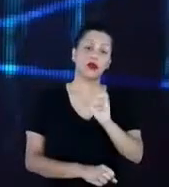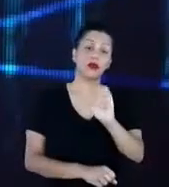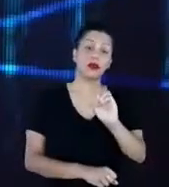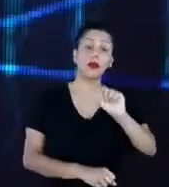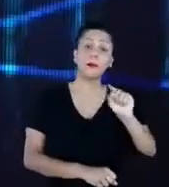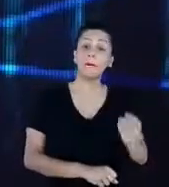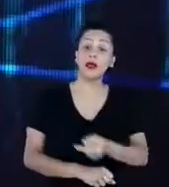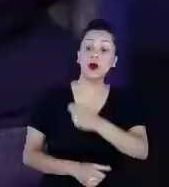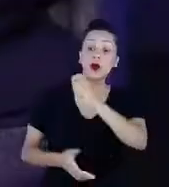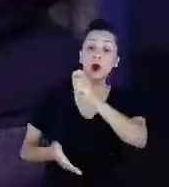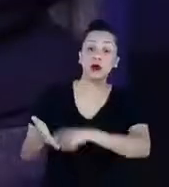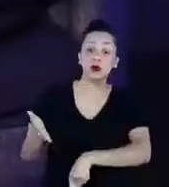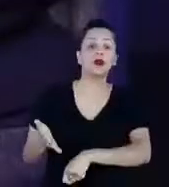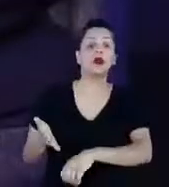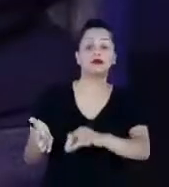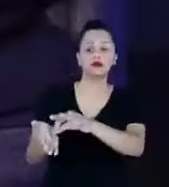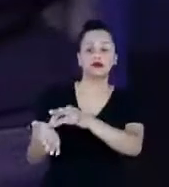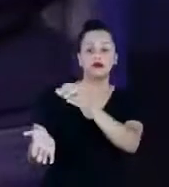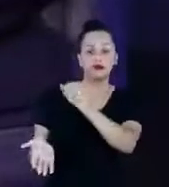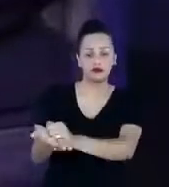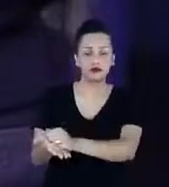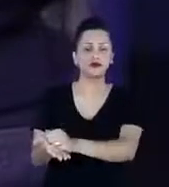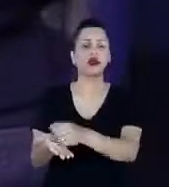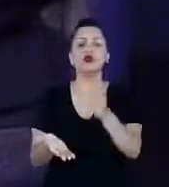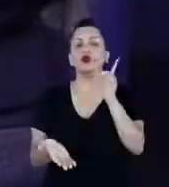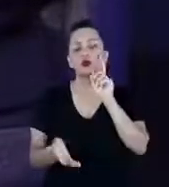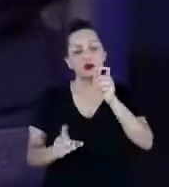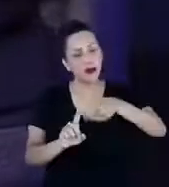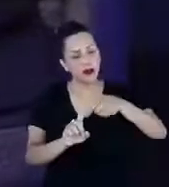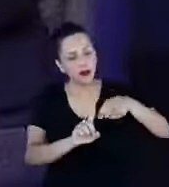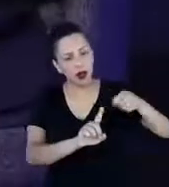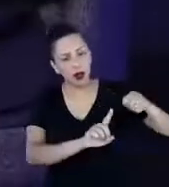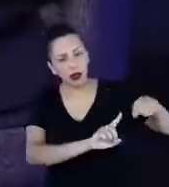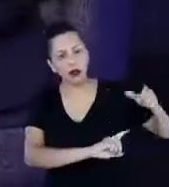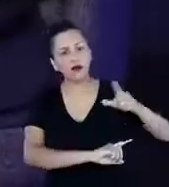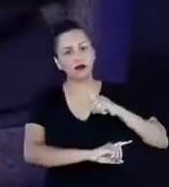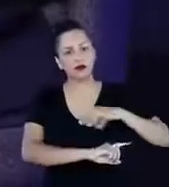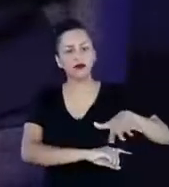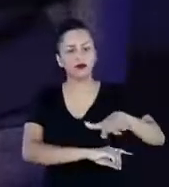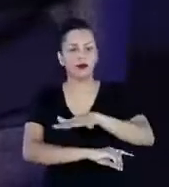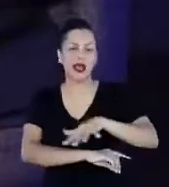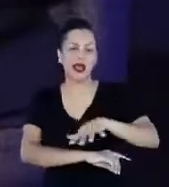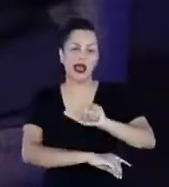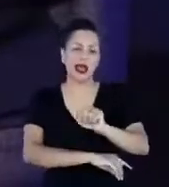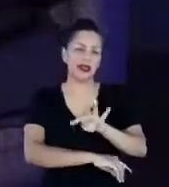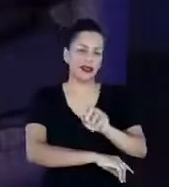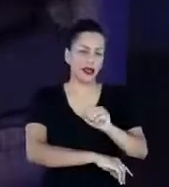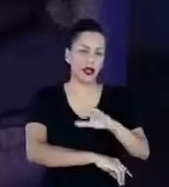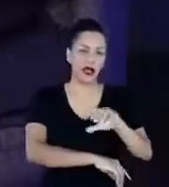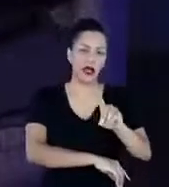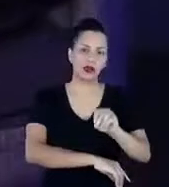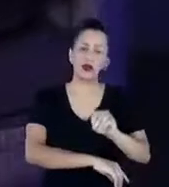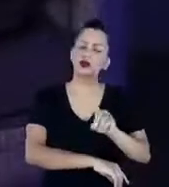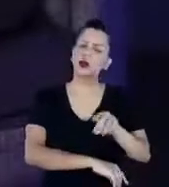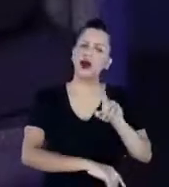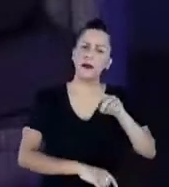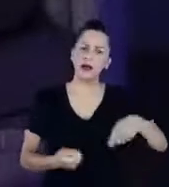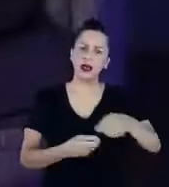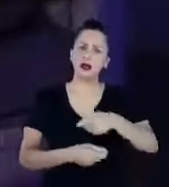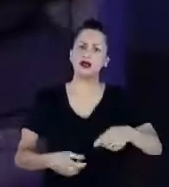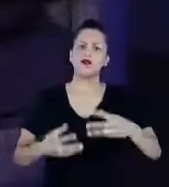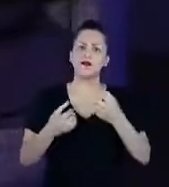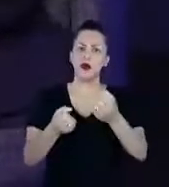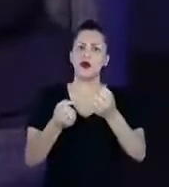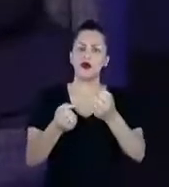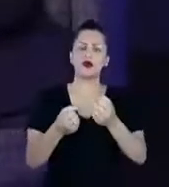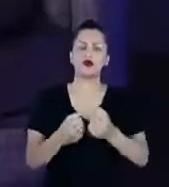quitados mensalmente no atacado no setor elétrico brasileiro. Isso mostra a pujança, o tamanho do nosso mercado. E aí temos que usar toda